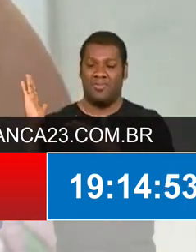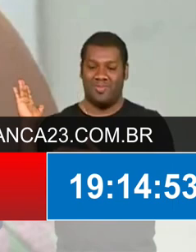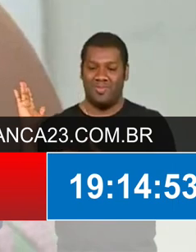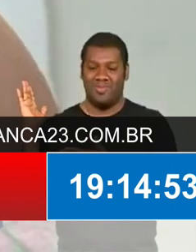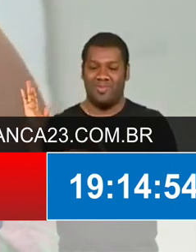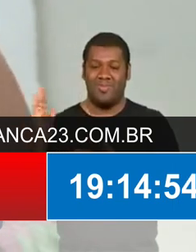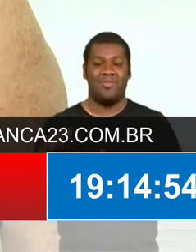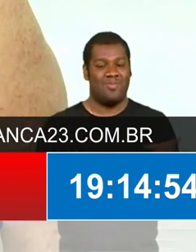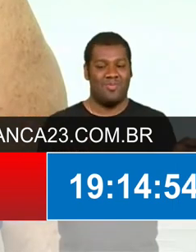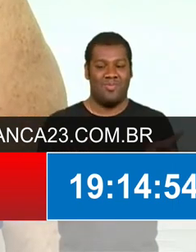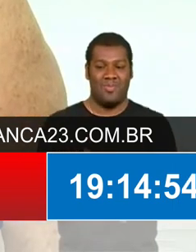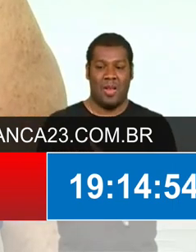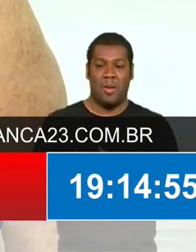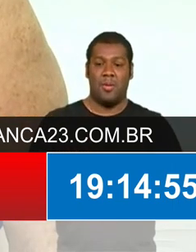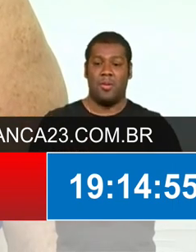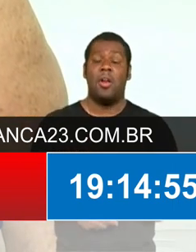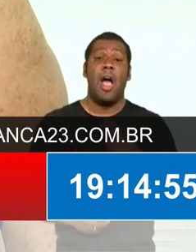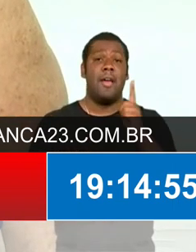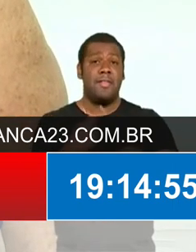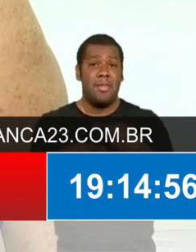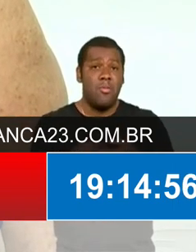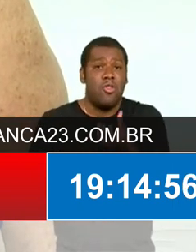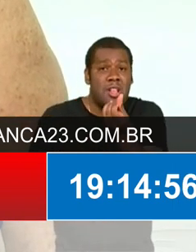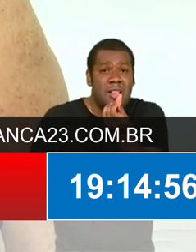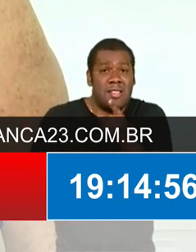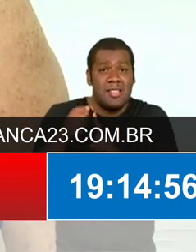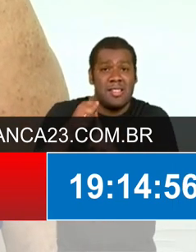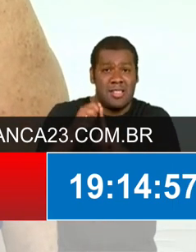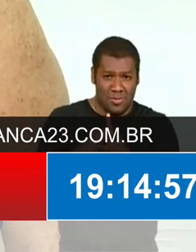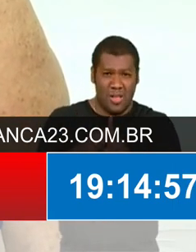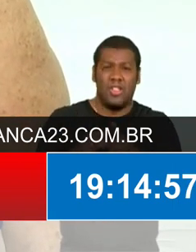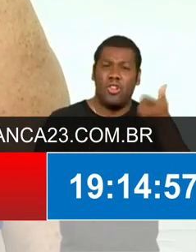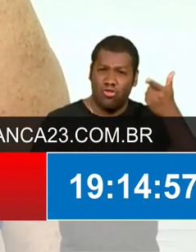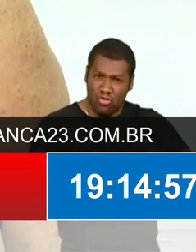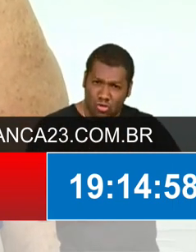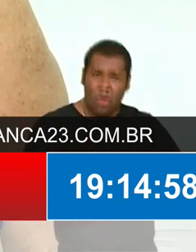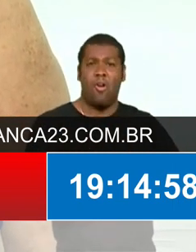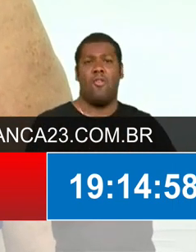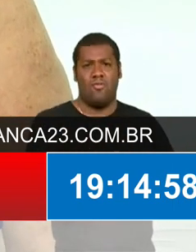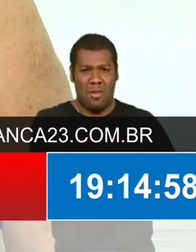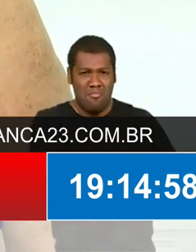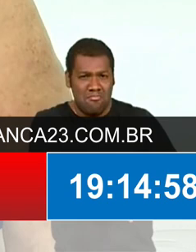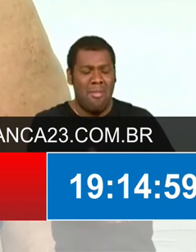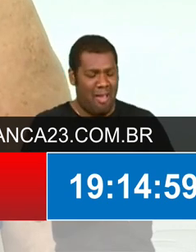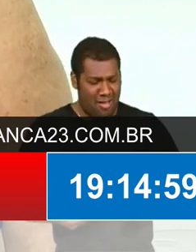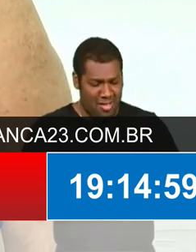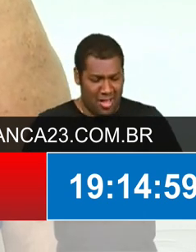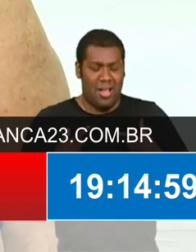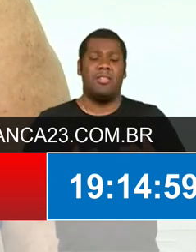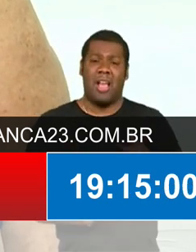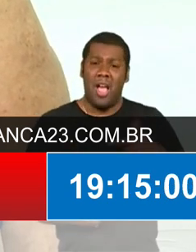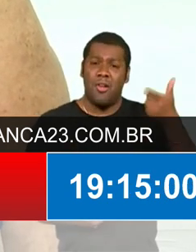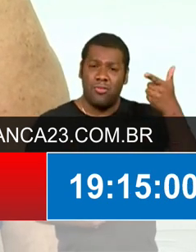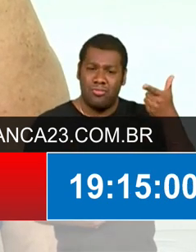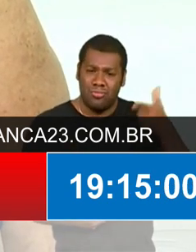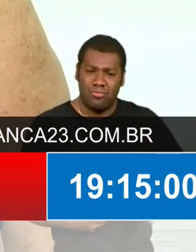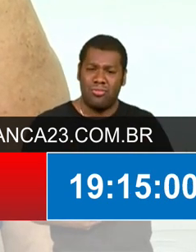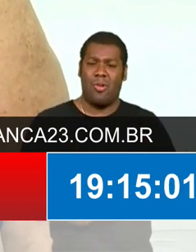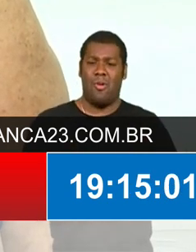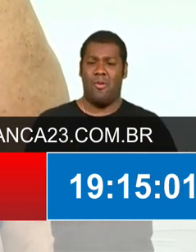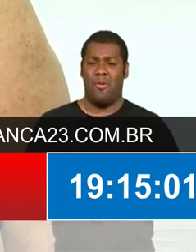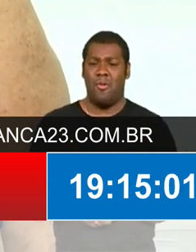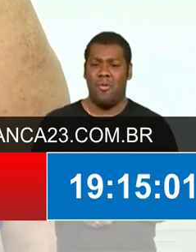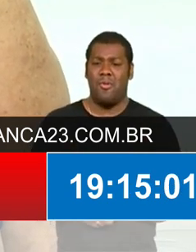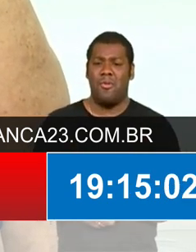e pronto. Depois de 6 meses, voltou. Aí eu de novo. Aí depois, não sei de